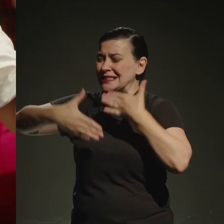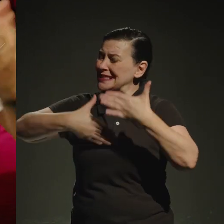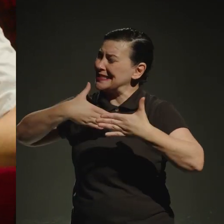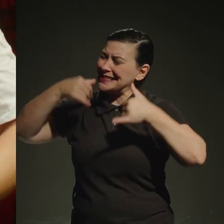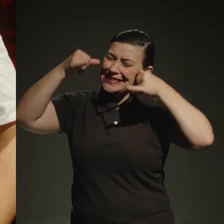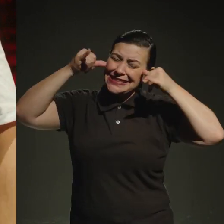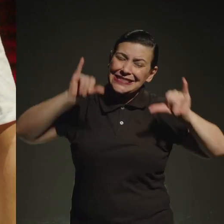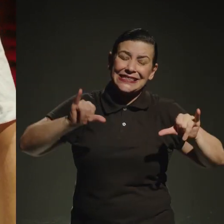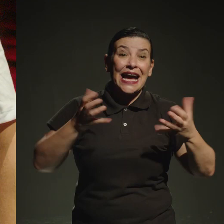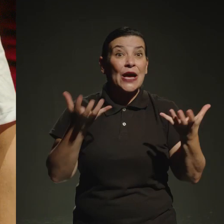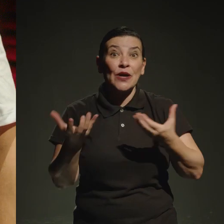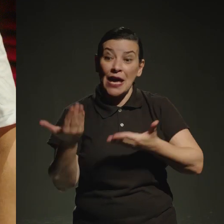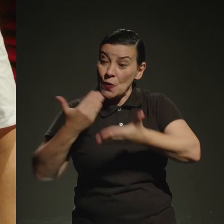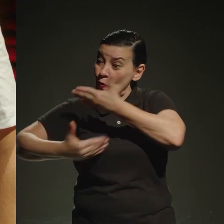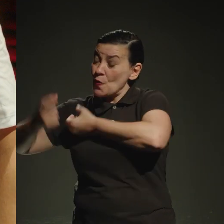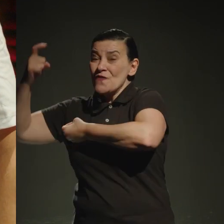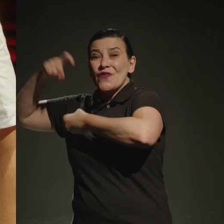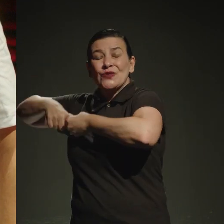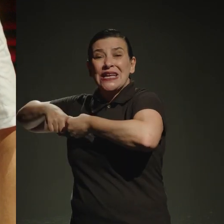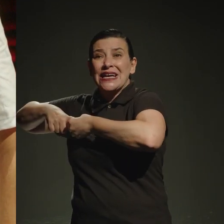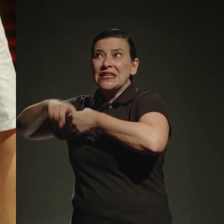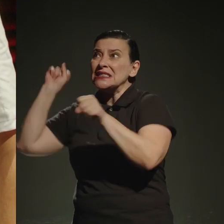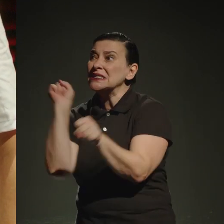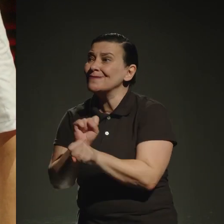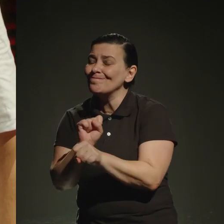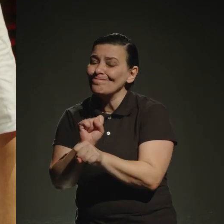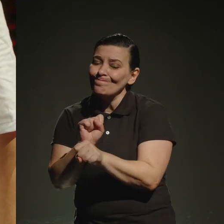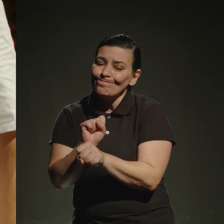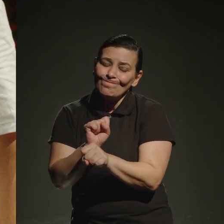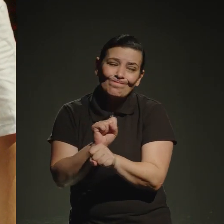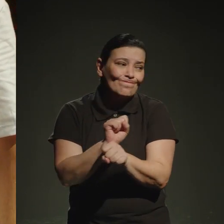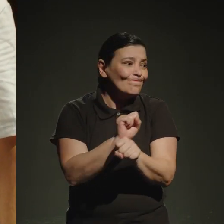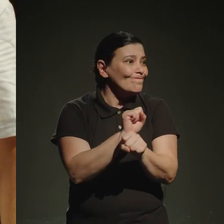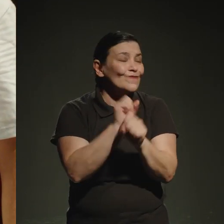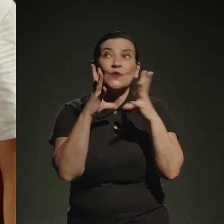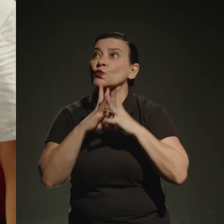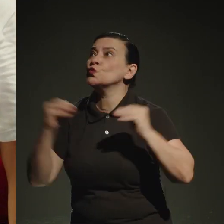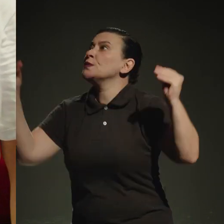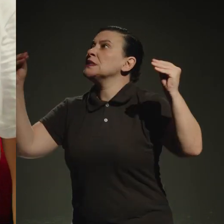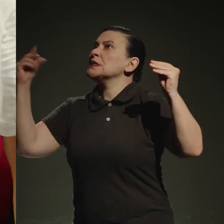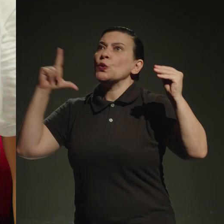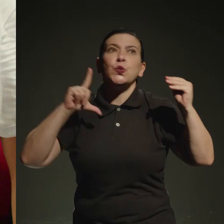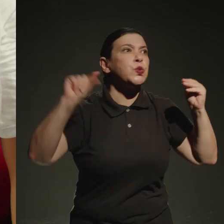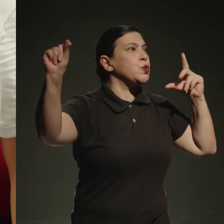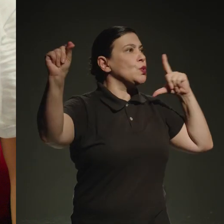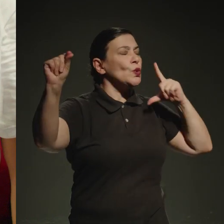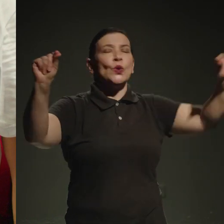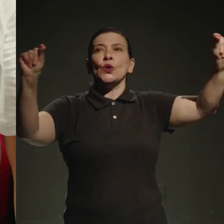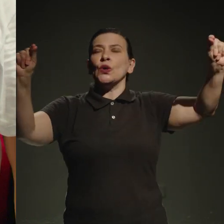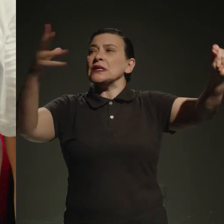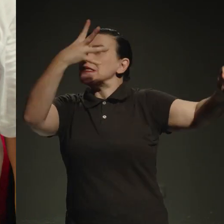Ator. Não se pode ir em frente. É impossível recuar. Ficar parado seria fatal. Ah,